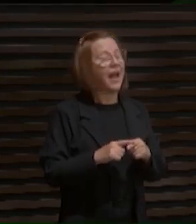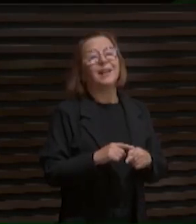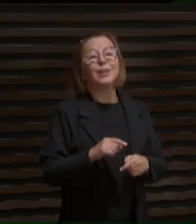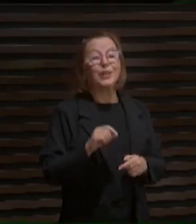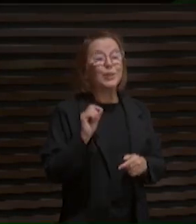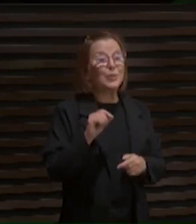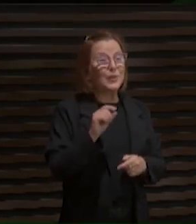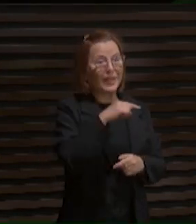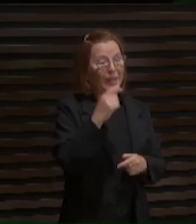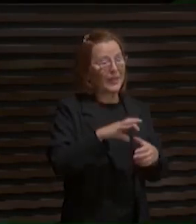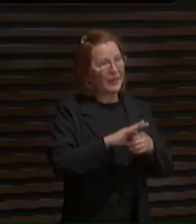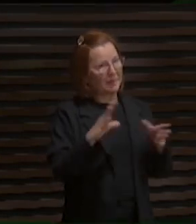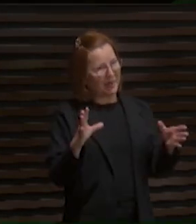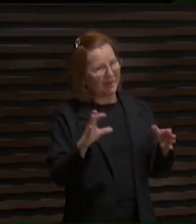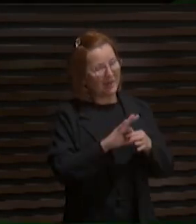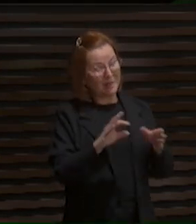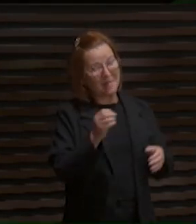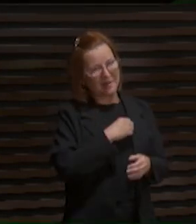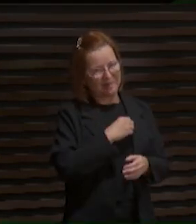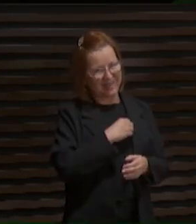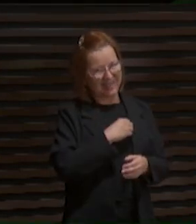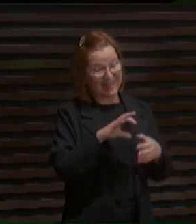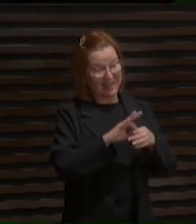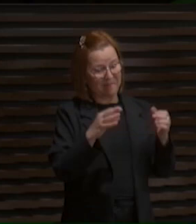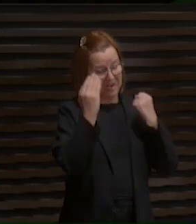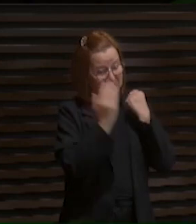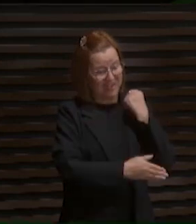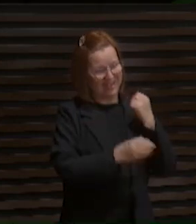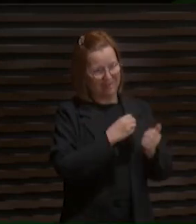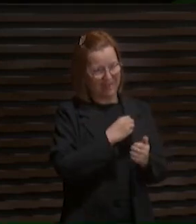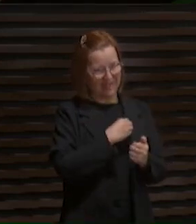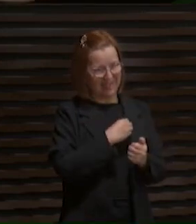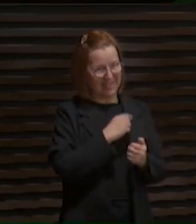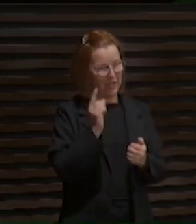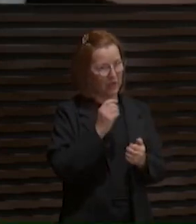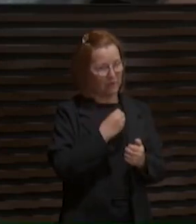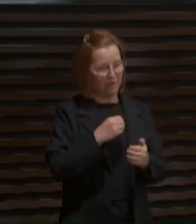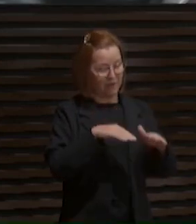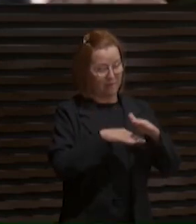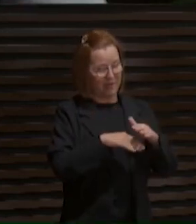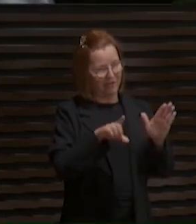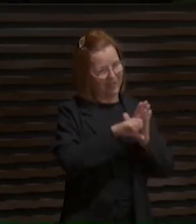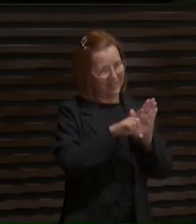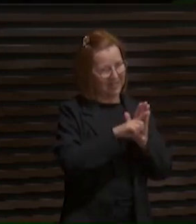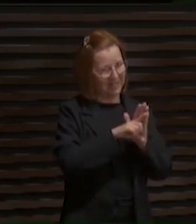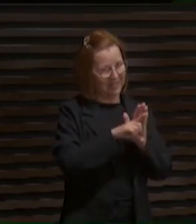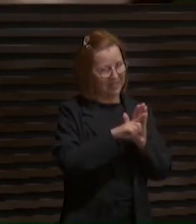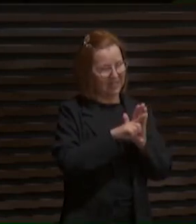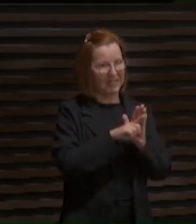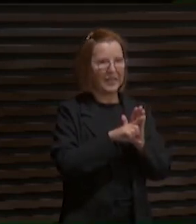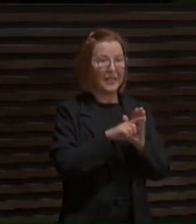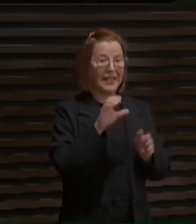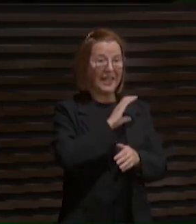pecado. Da condenação do pecado. Eu não estou debaixo da lei, eu não estou debaixo da condenação da lei.